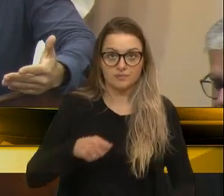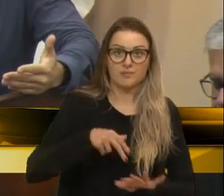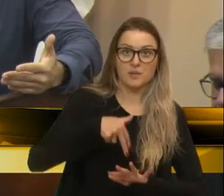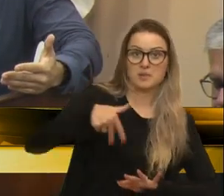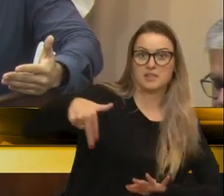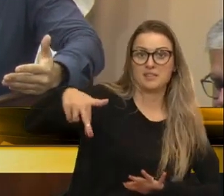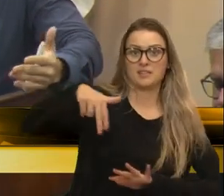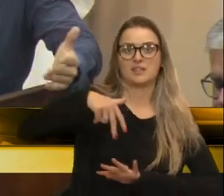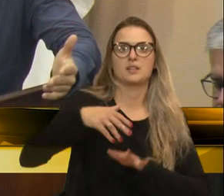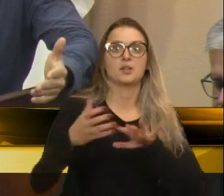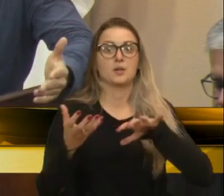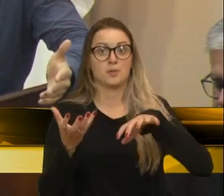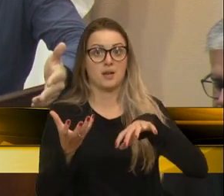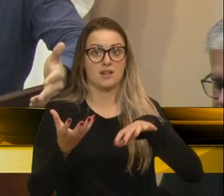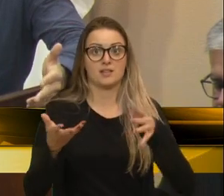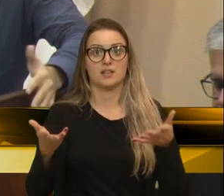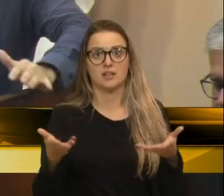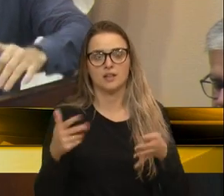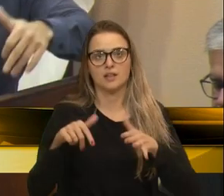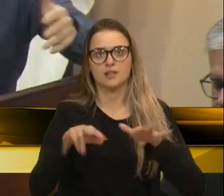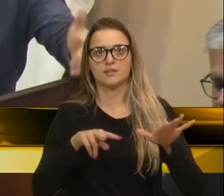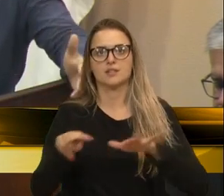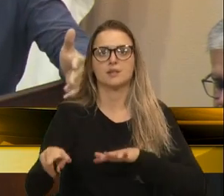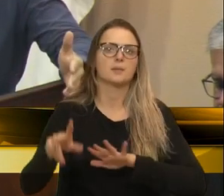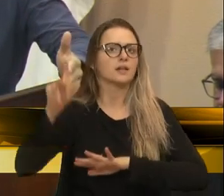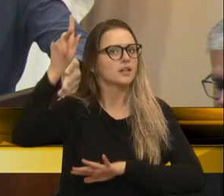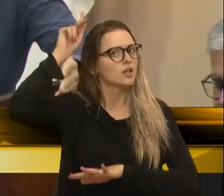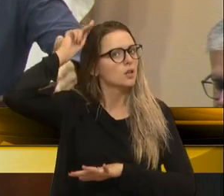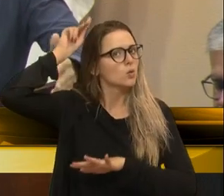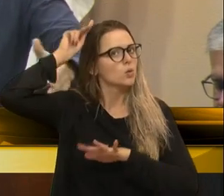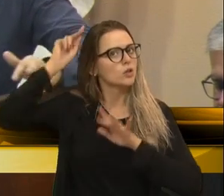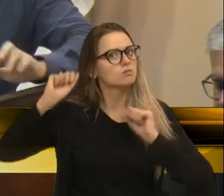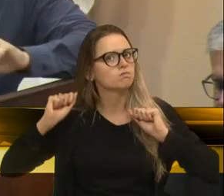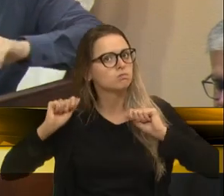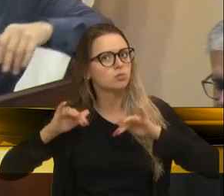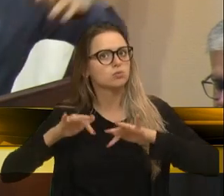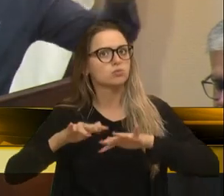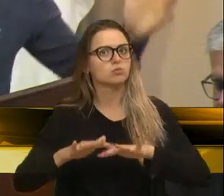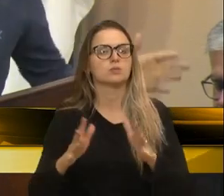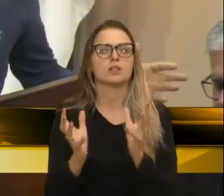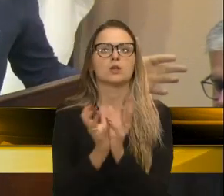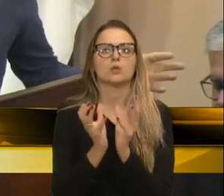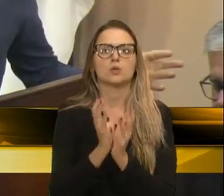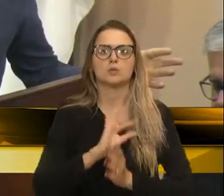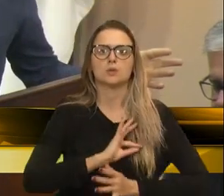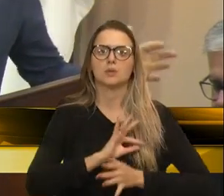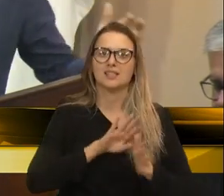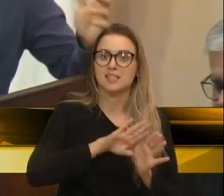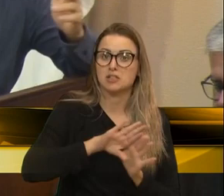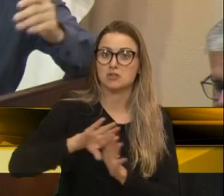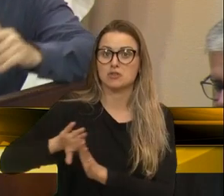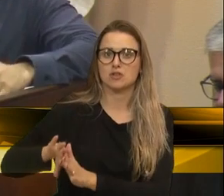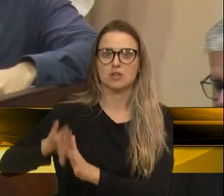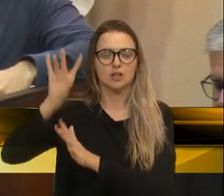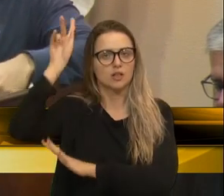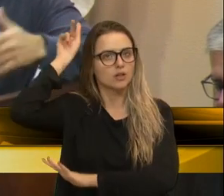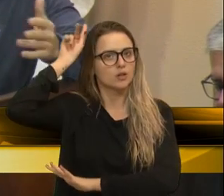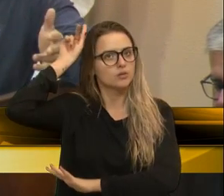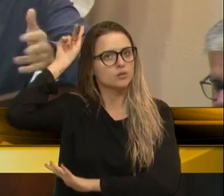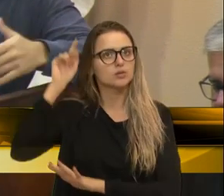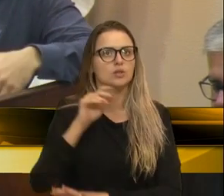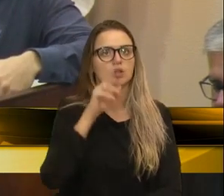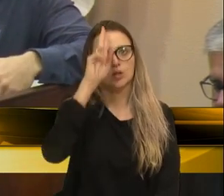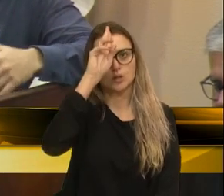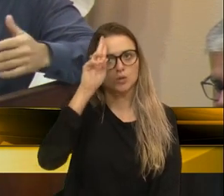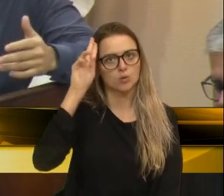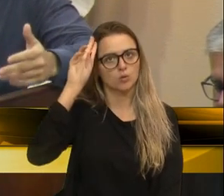Brasília, essa semana está uma efervescência, os índios tomaram conta, daí a tropa de choque estava tirando os índios, daí o Uber, o táxi